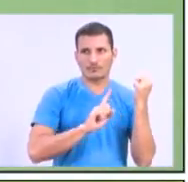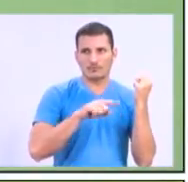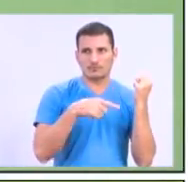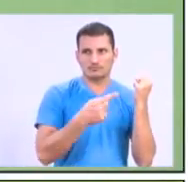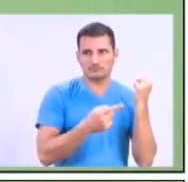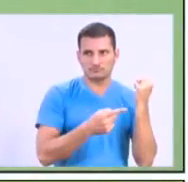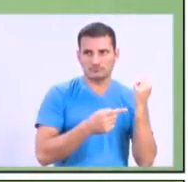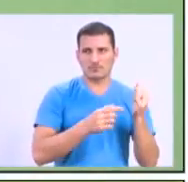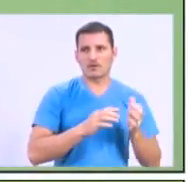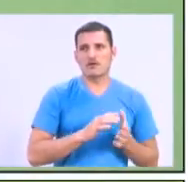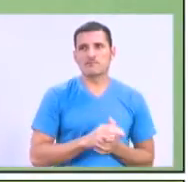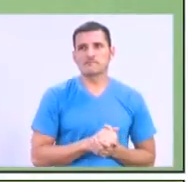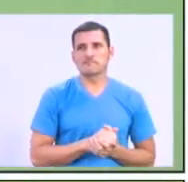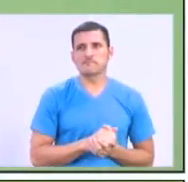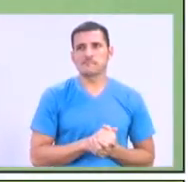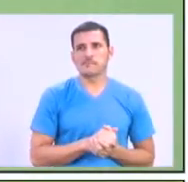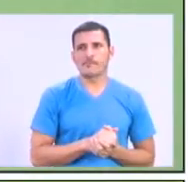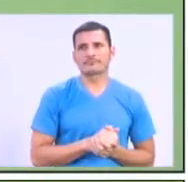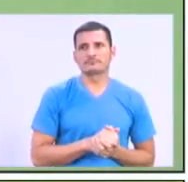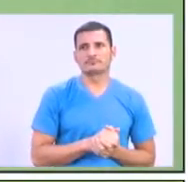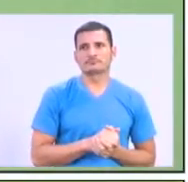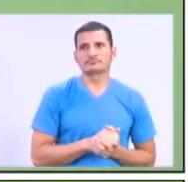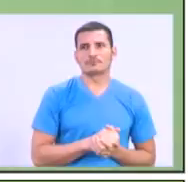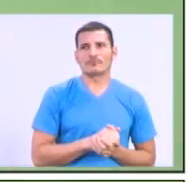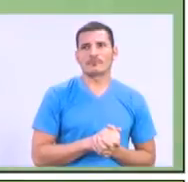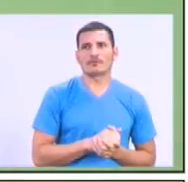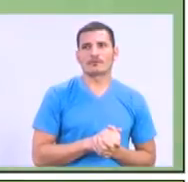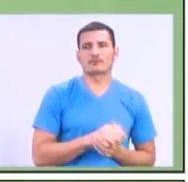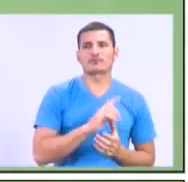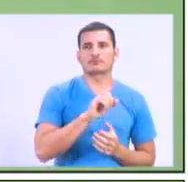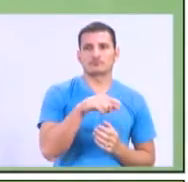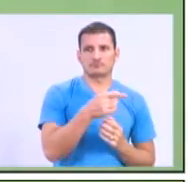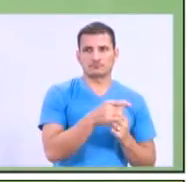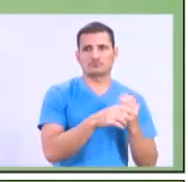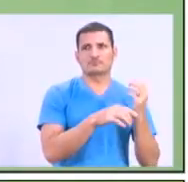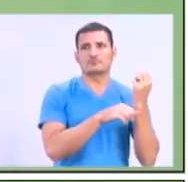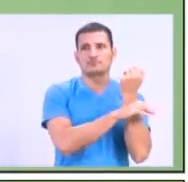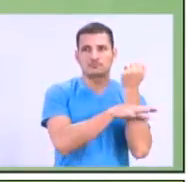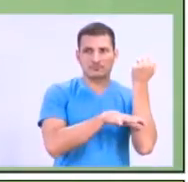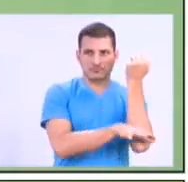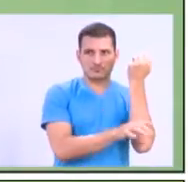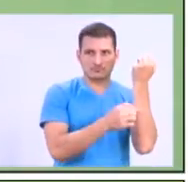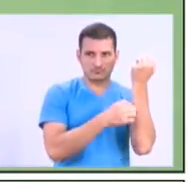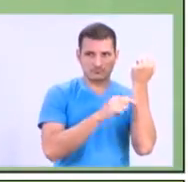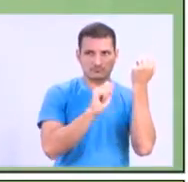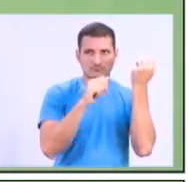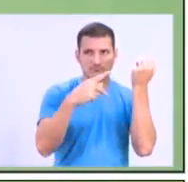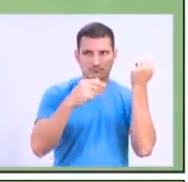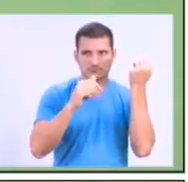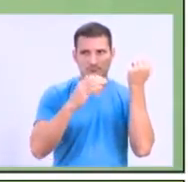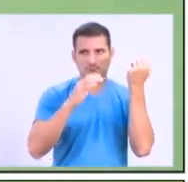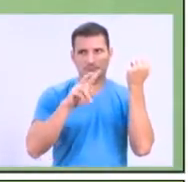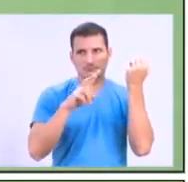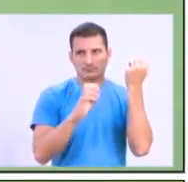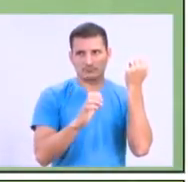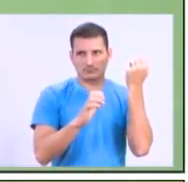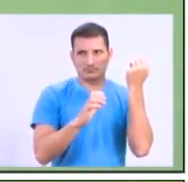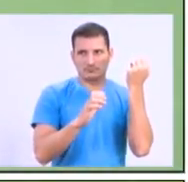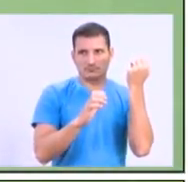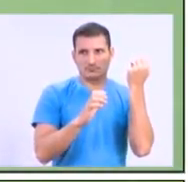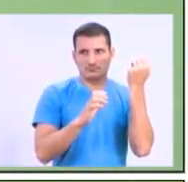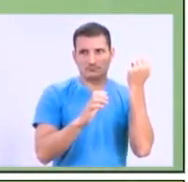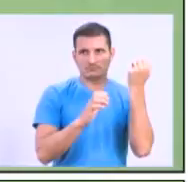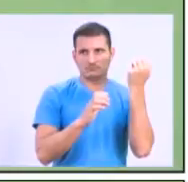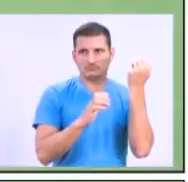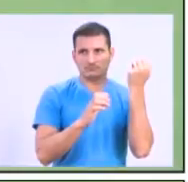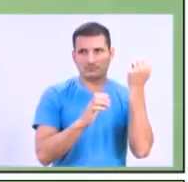de processadas são enviadas para o servidor Apache, para que o servidor Apache processe